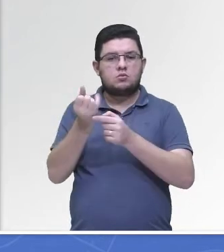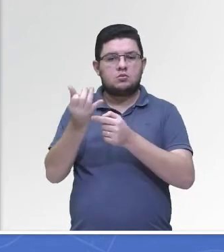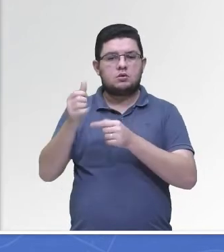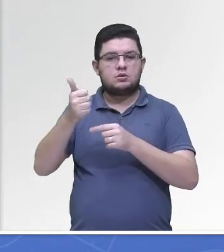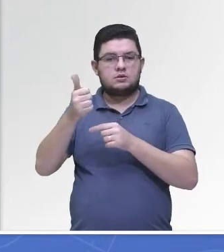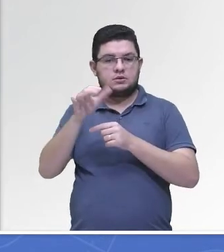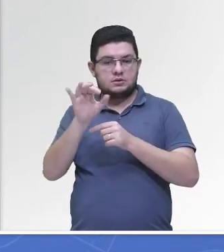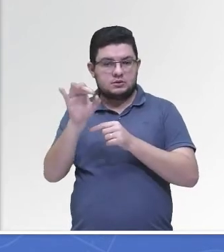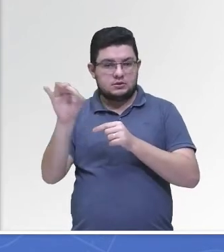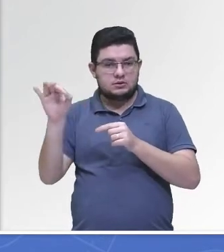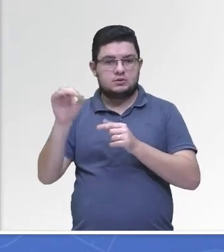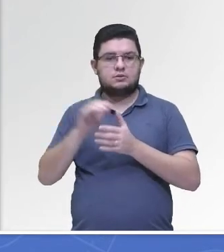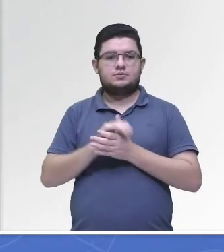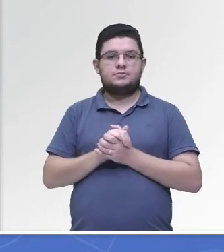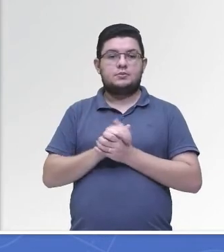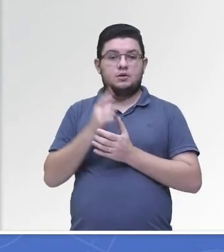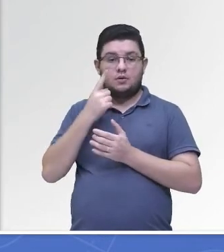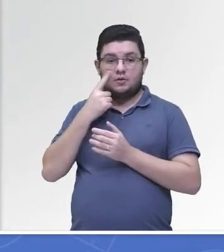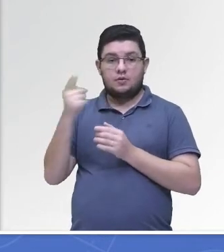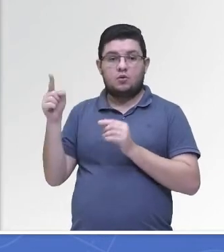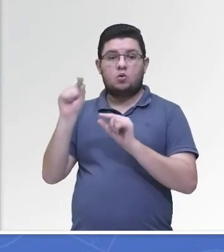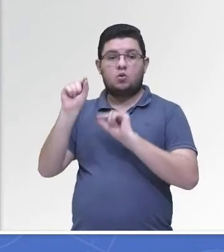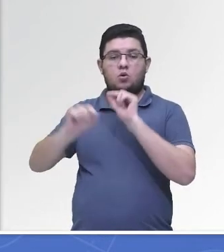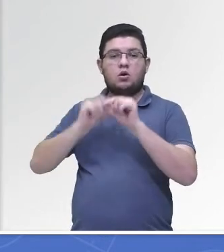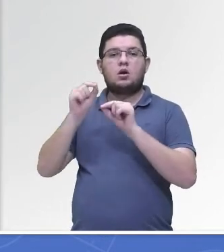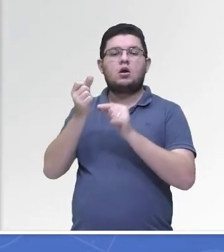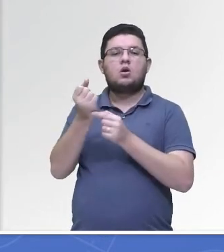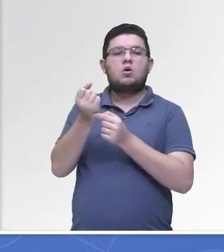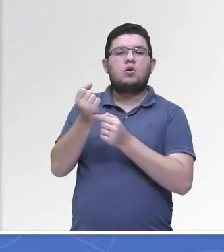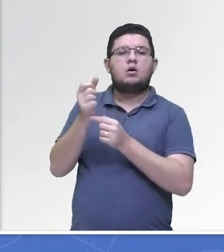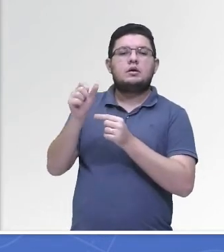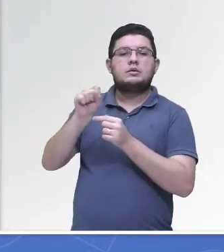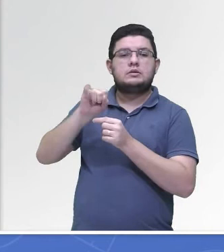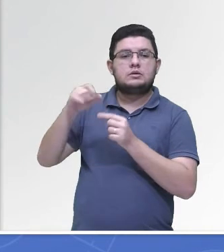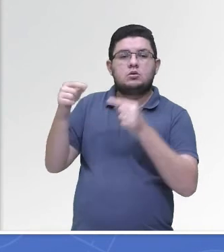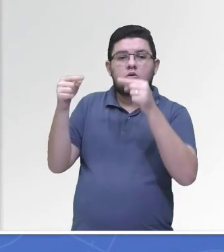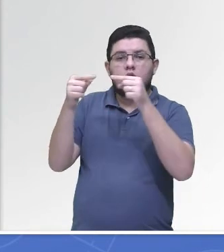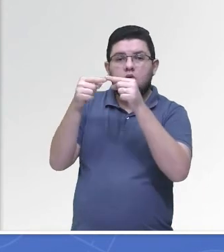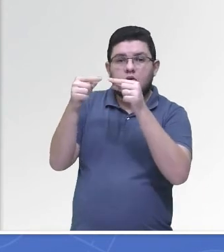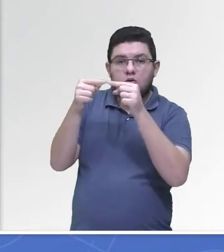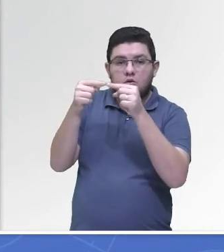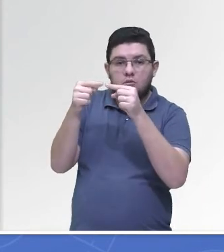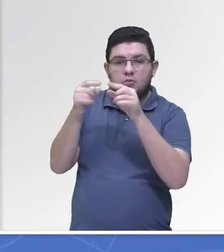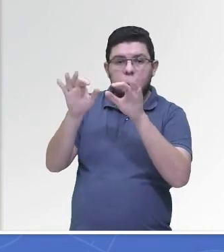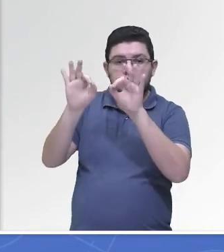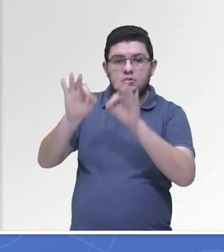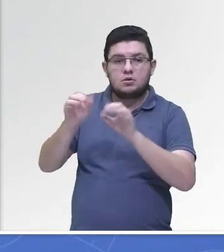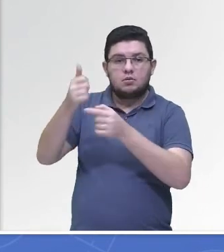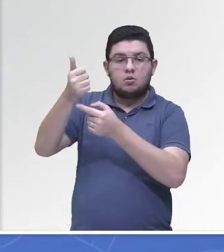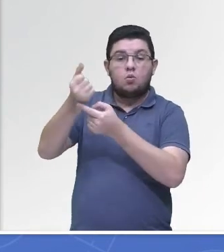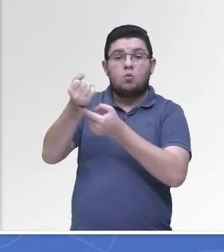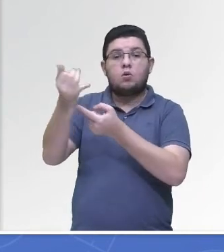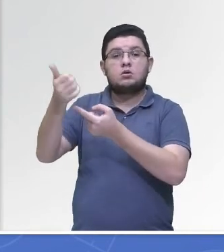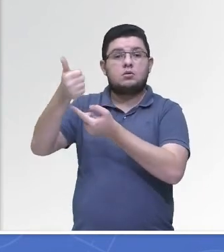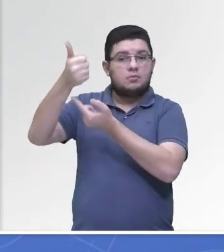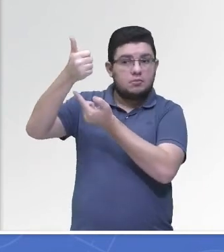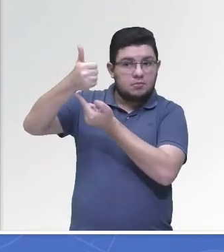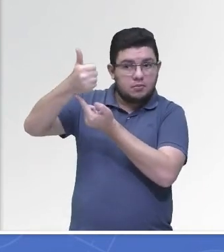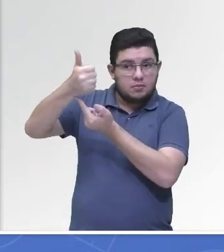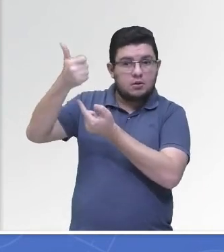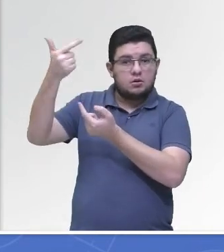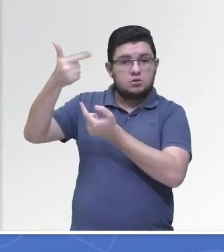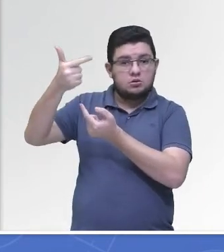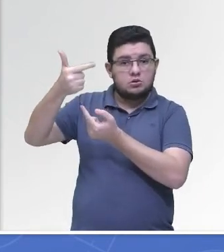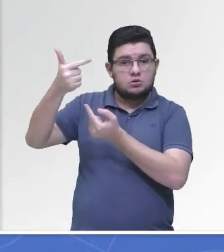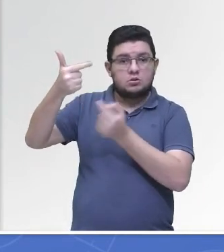carbonos dessa cadeia e de um por um dizer quantos tem de carbono primário, terciário,